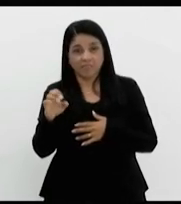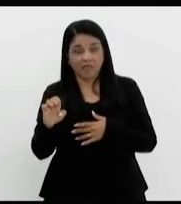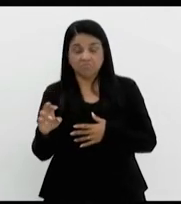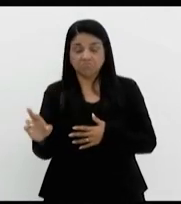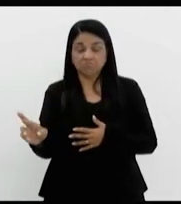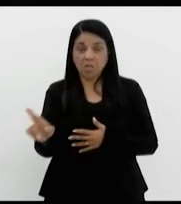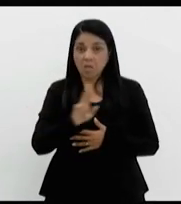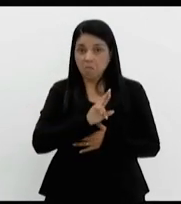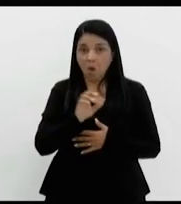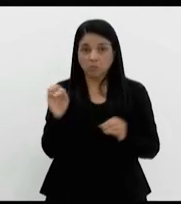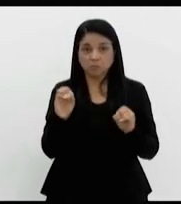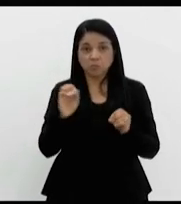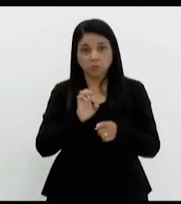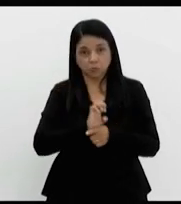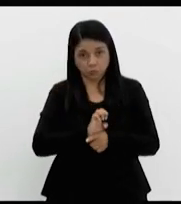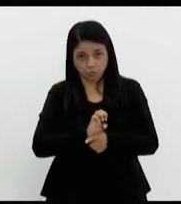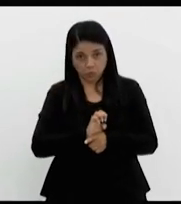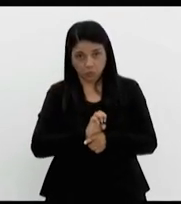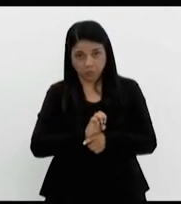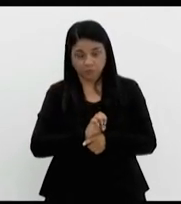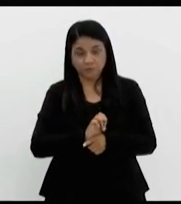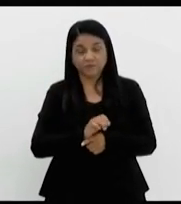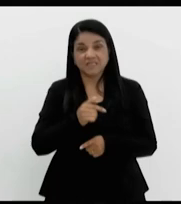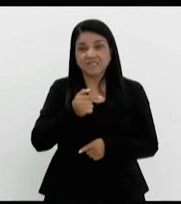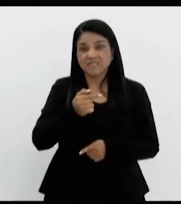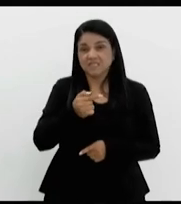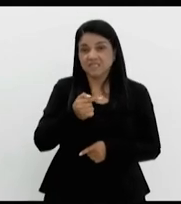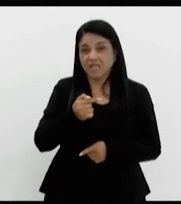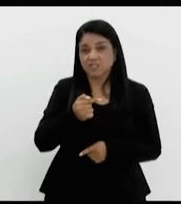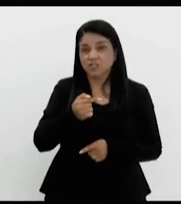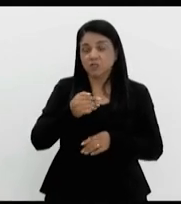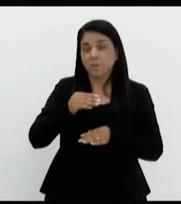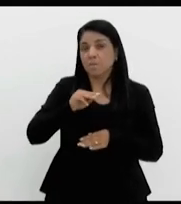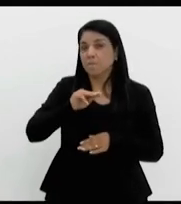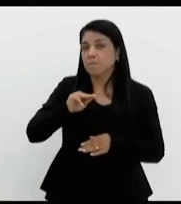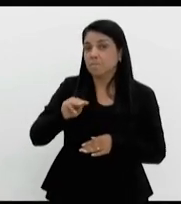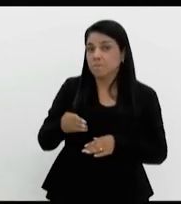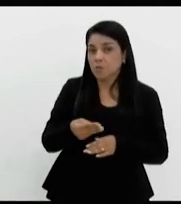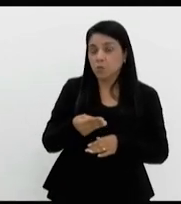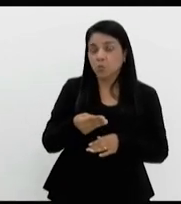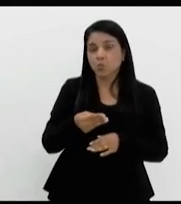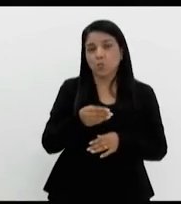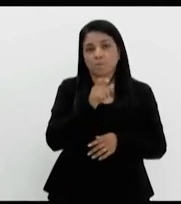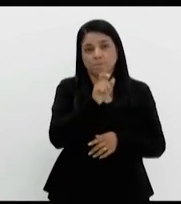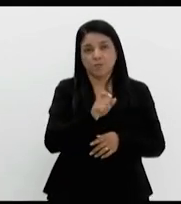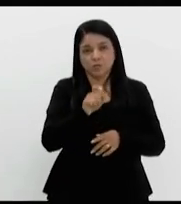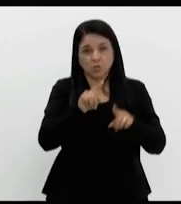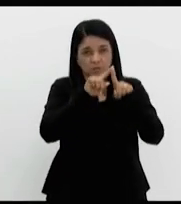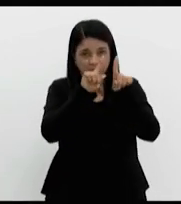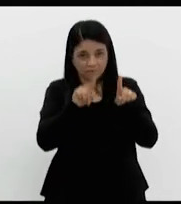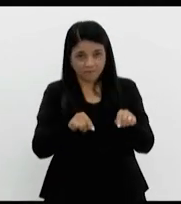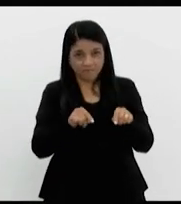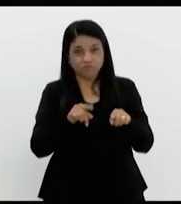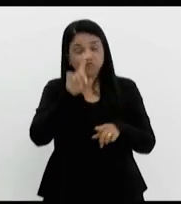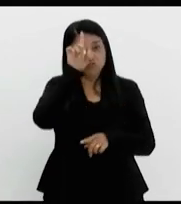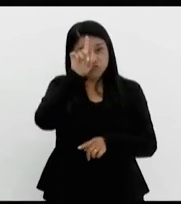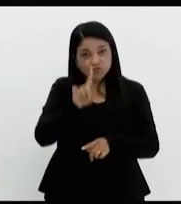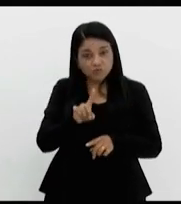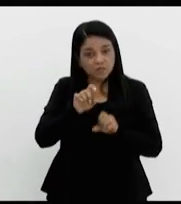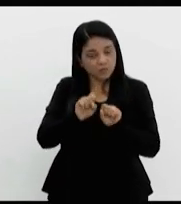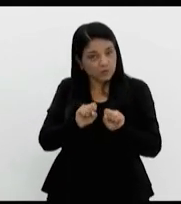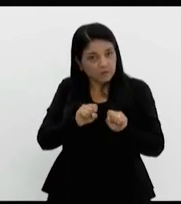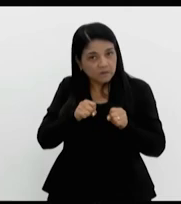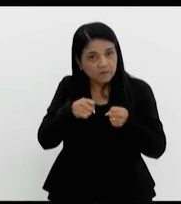efetiva do Estado. São mais de 7 mil servidores e servidoras que precisam ter seus direitos